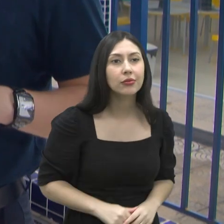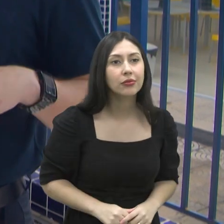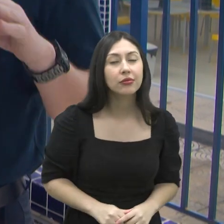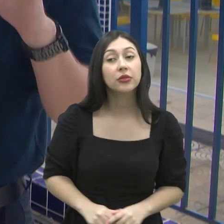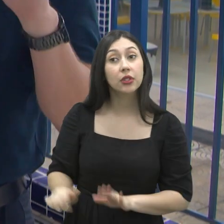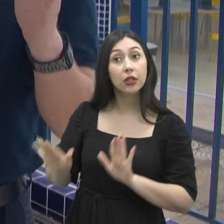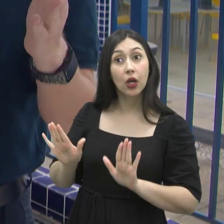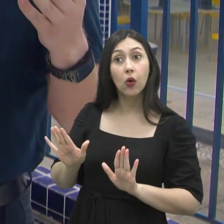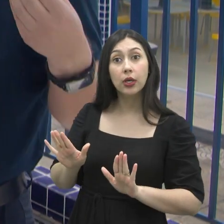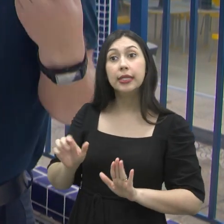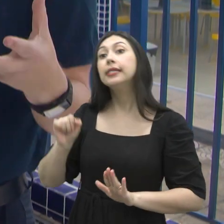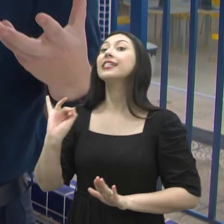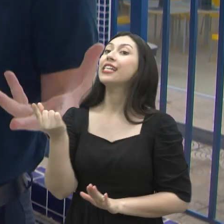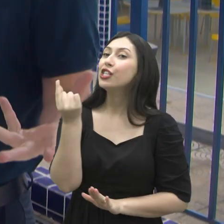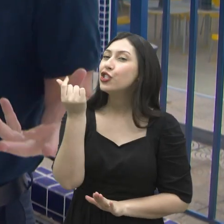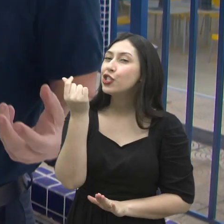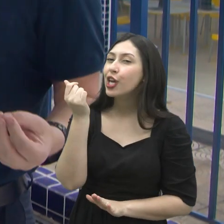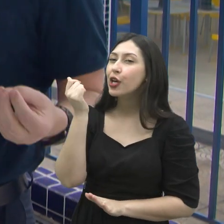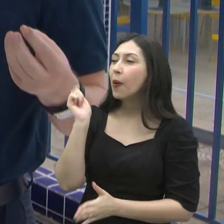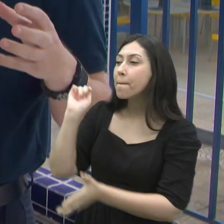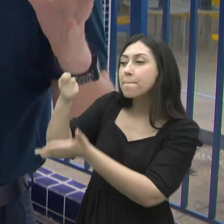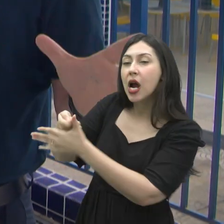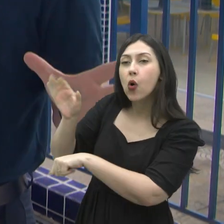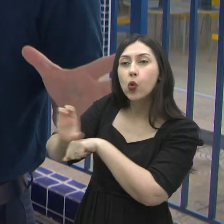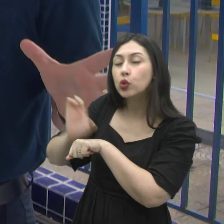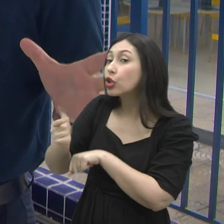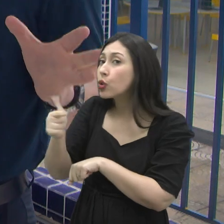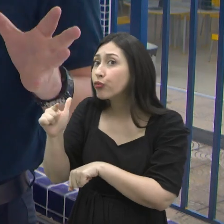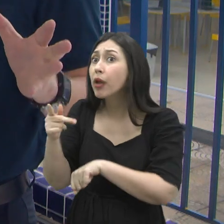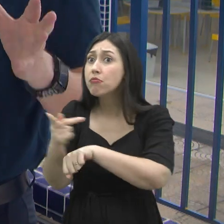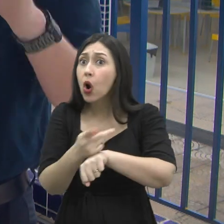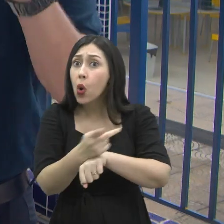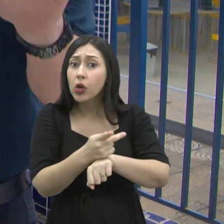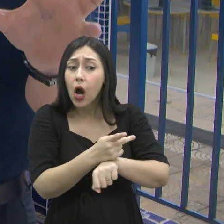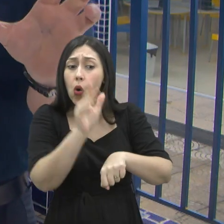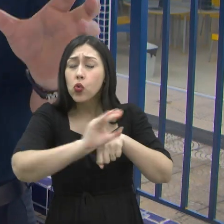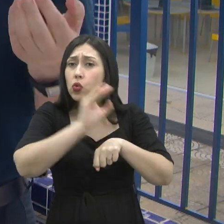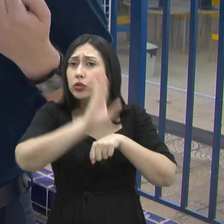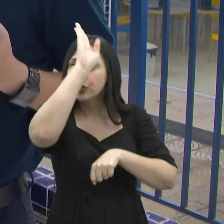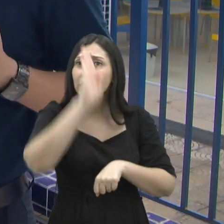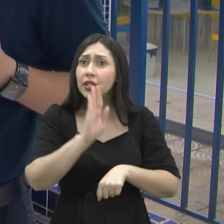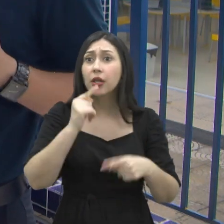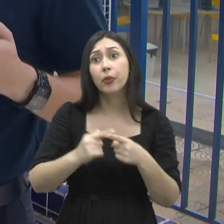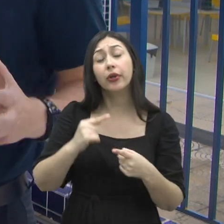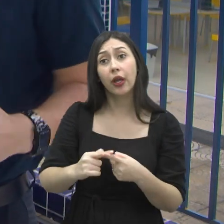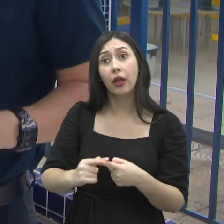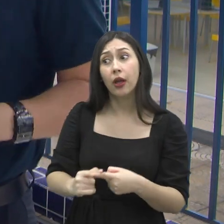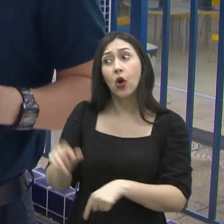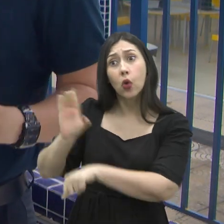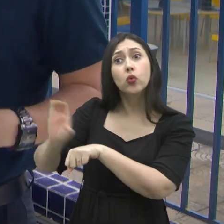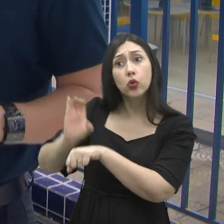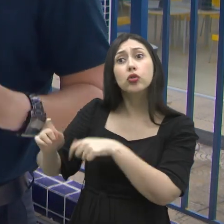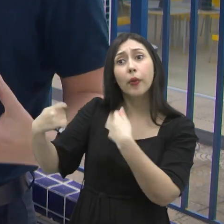você tem que ver, se você não tem a condição financeira para pagar a cara com o curso, procurar cursos gratuitos, que vai depender, 50% do curso e 50% de você. Você que